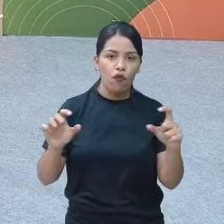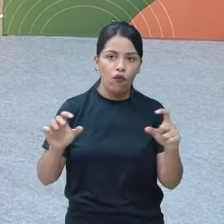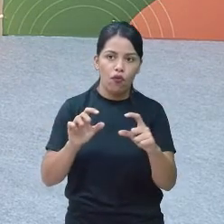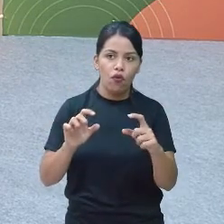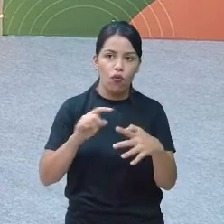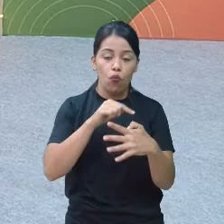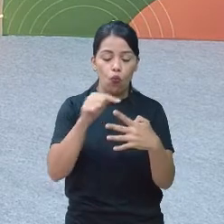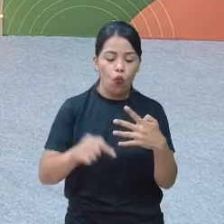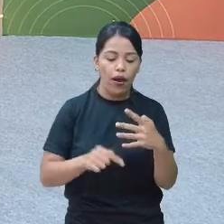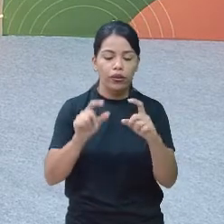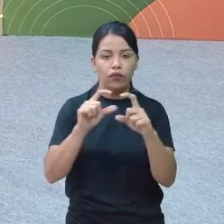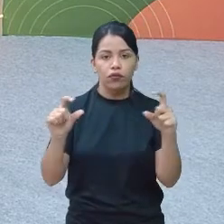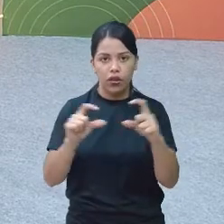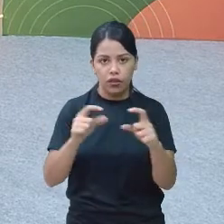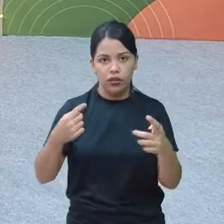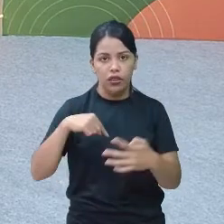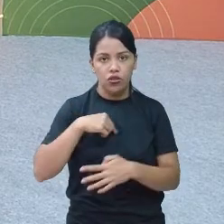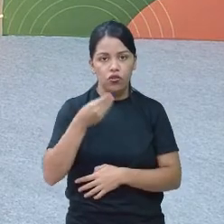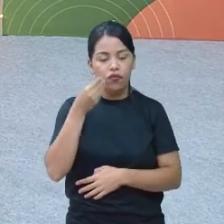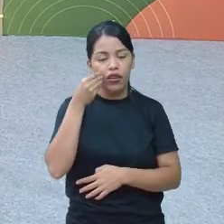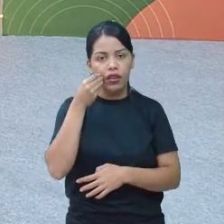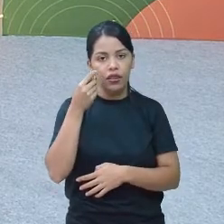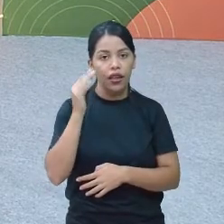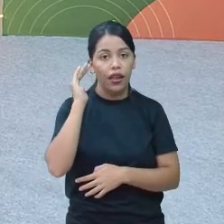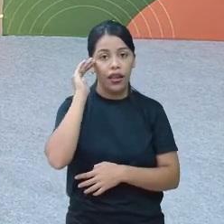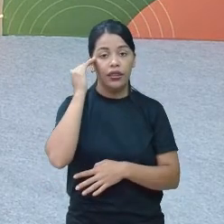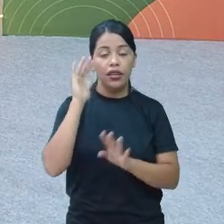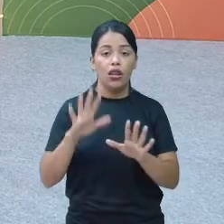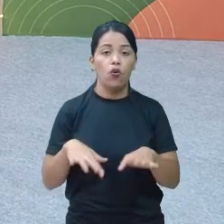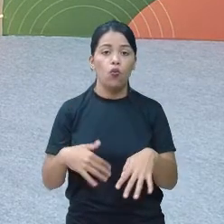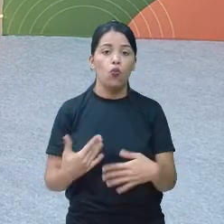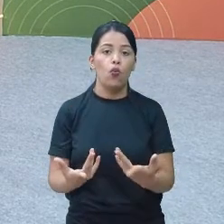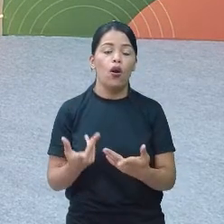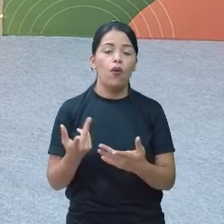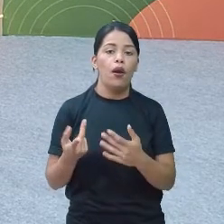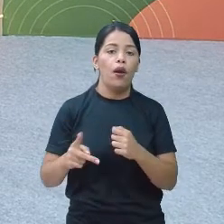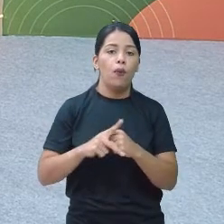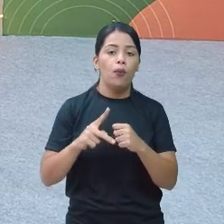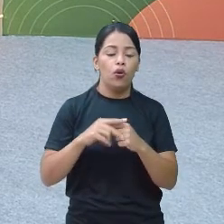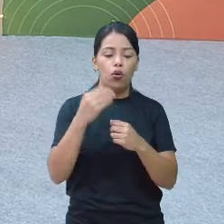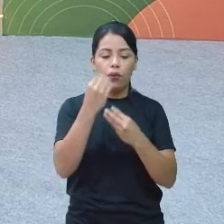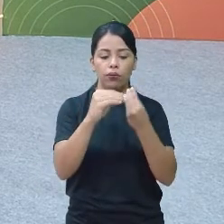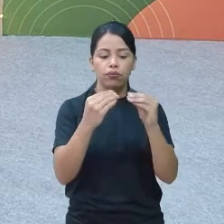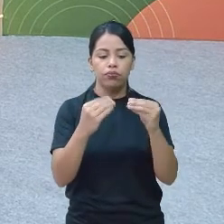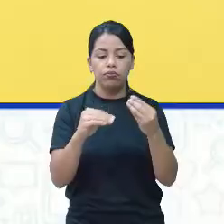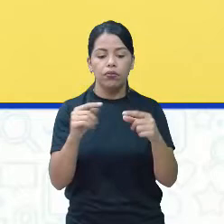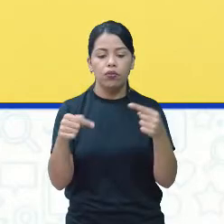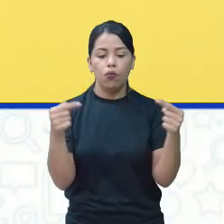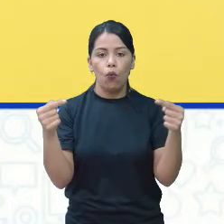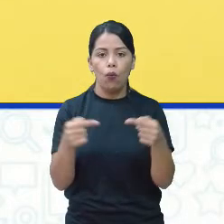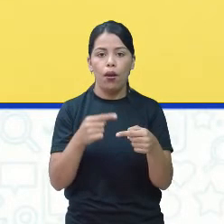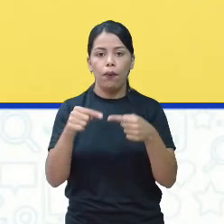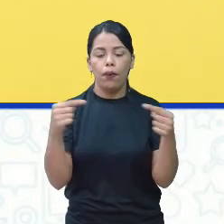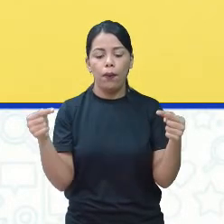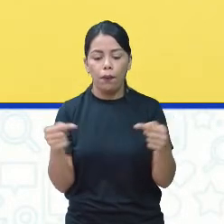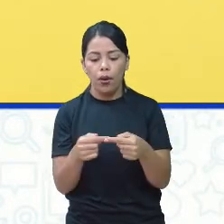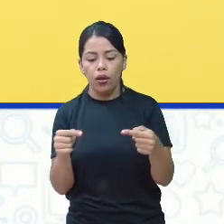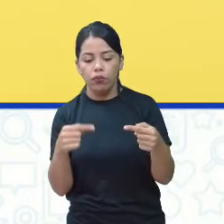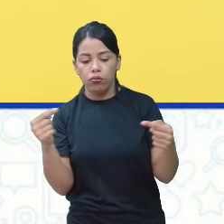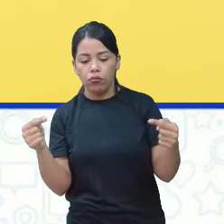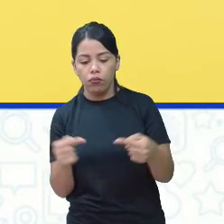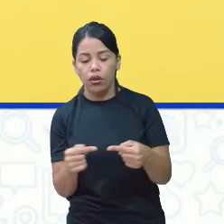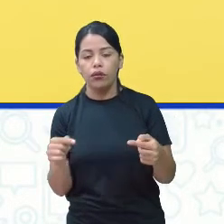quatro frases, em que a gente vai tentar entender qual é o pronome relativo adequado para cada frase. Então, a primeira frase eu tenho aqui: a